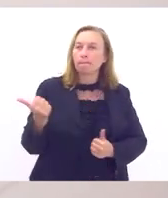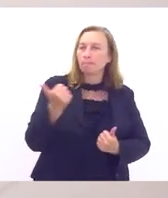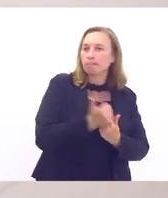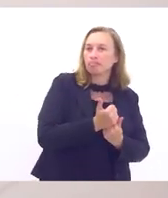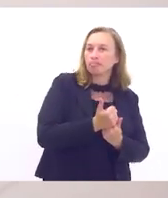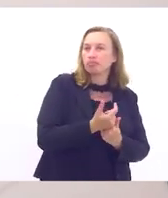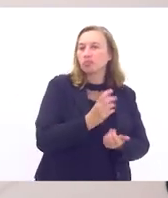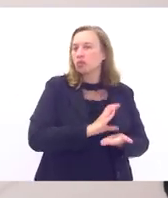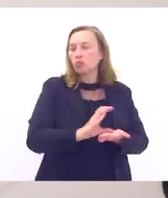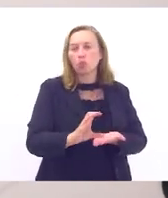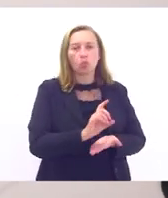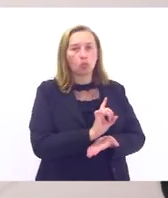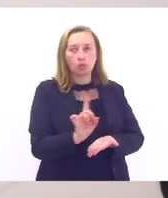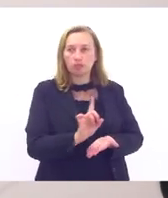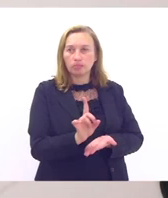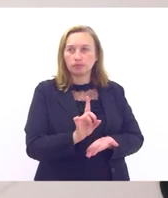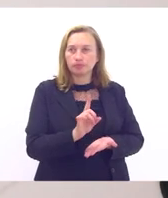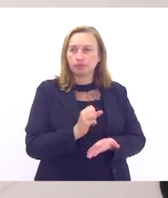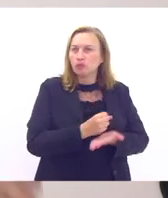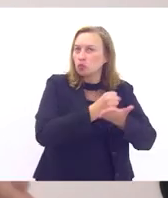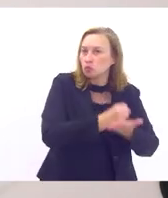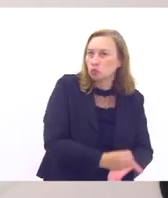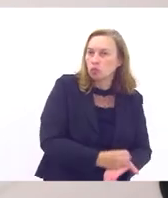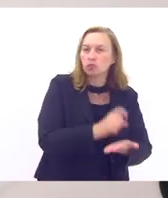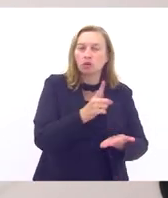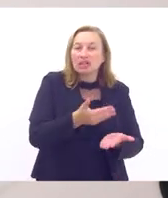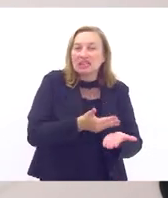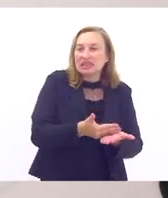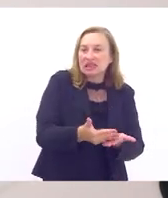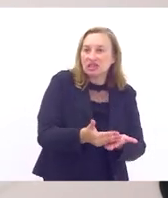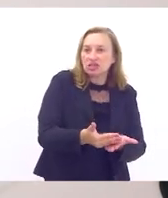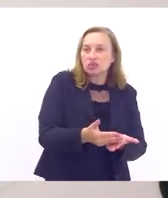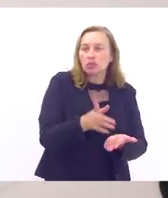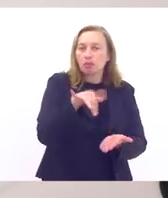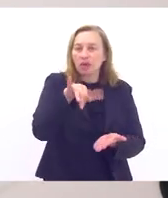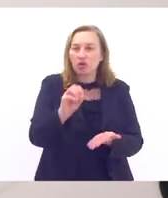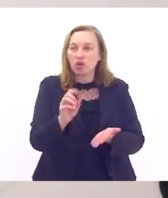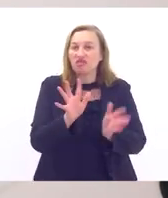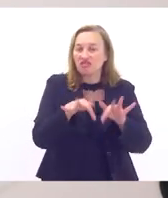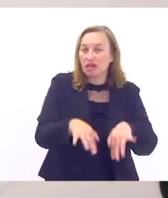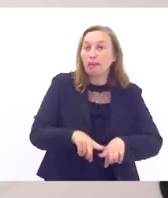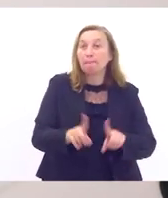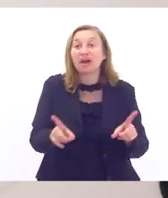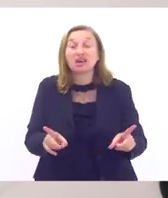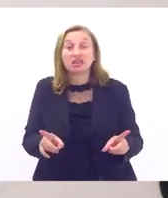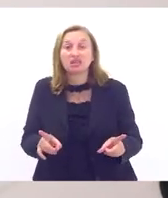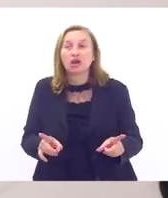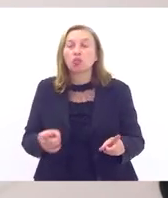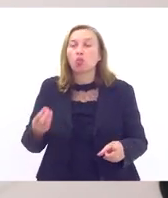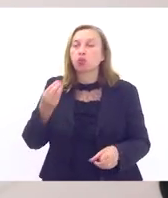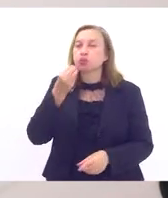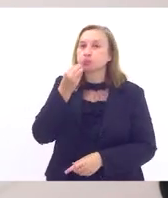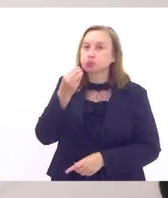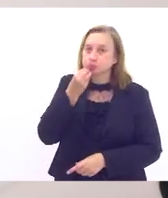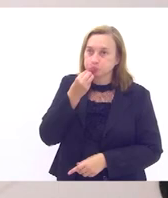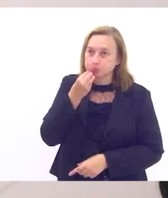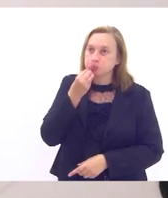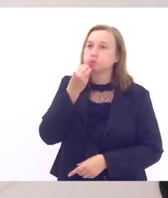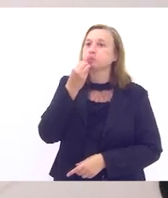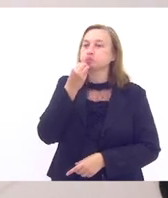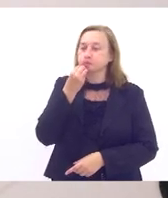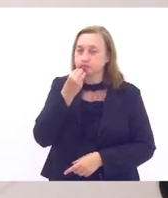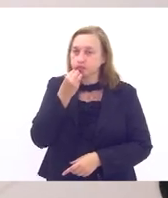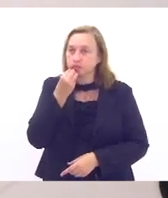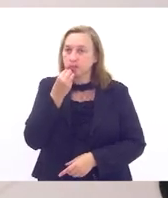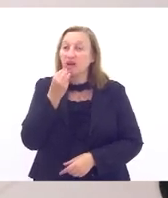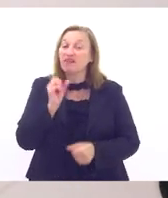recurso público, ele não é no sentido de sustentar, porque ele tem começo, meio e fim, né? Mas ele é uma oportunidade, né, de